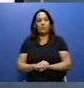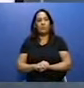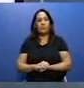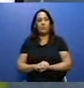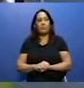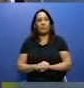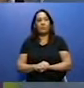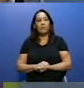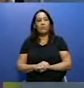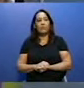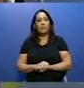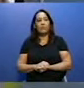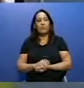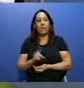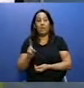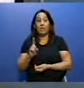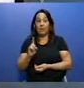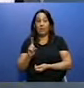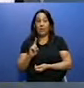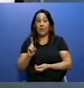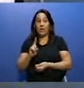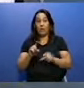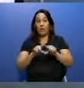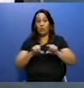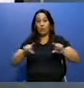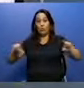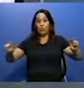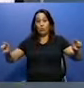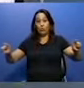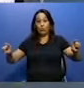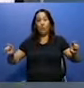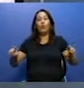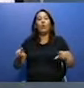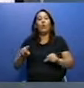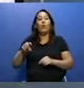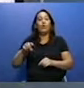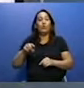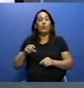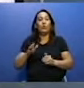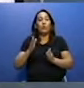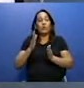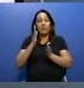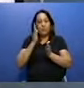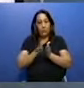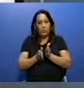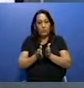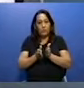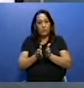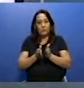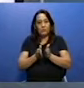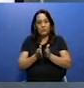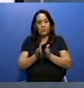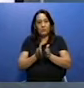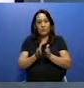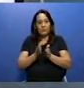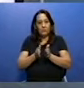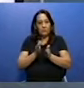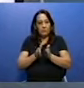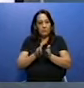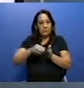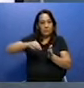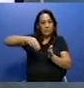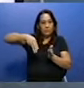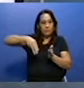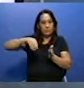que o motivo é a sequência toda. Não. O motivo é até o momento que ela não se repete,